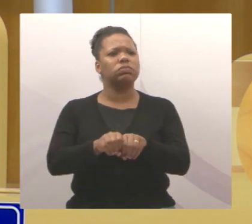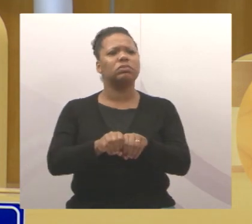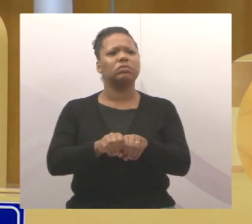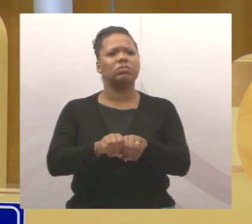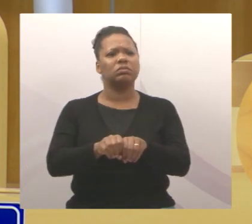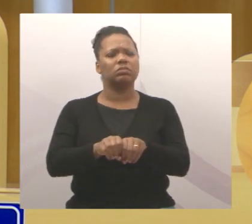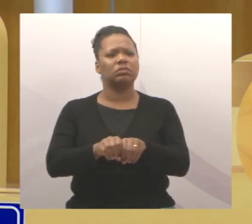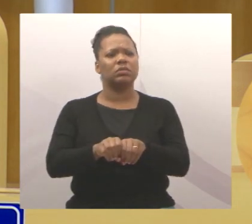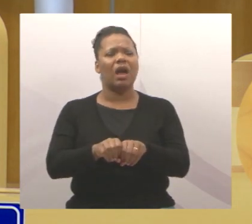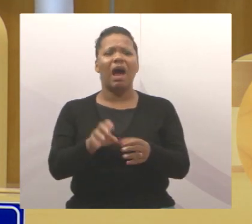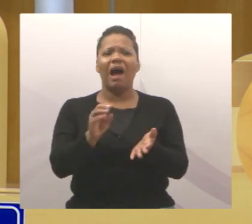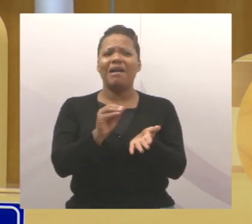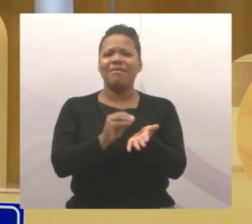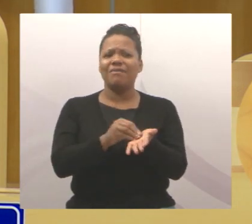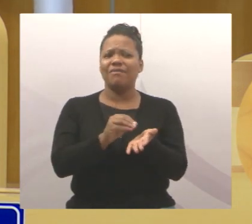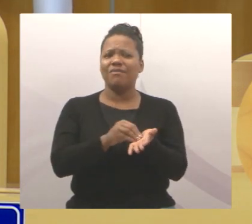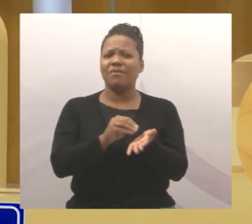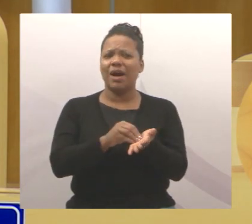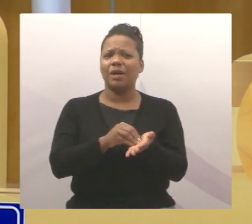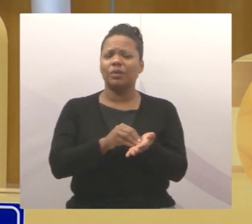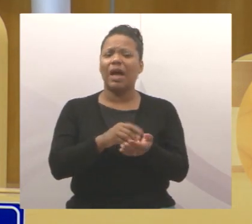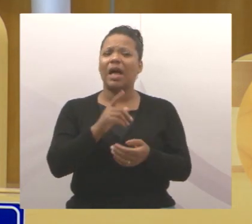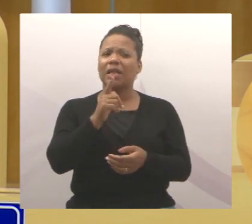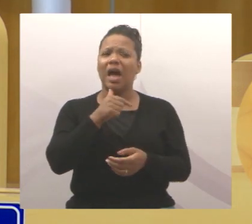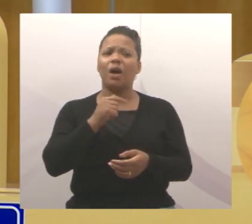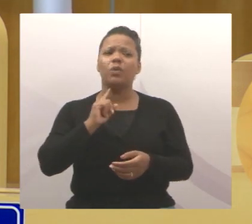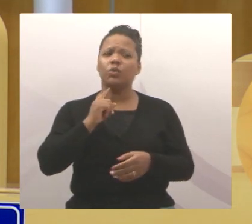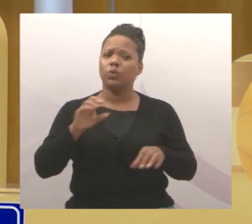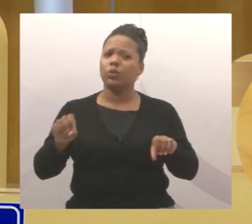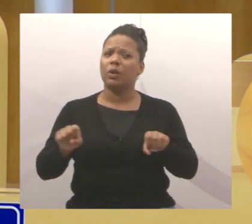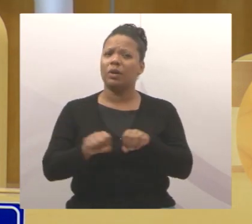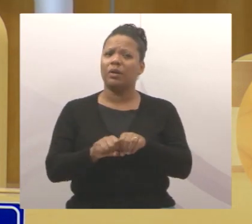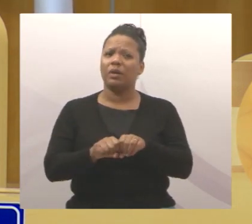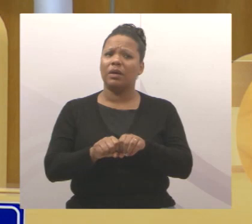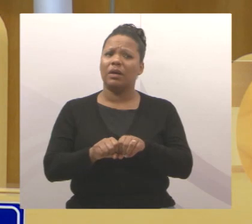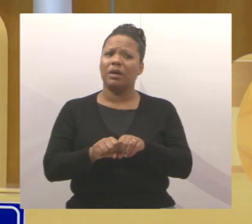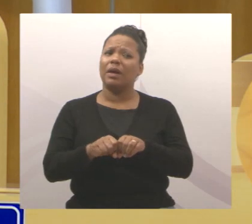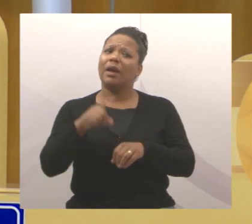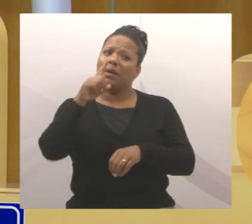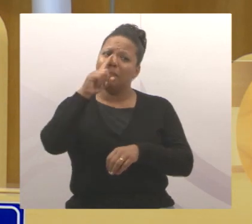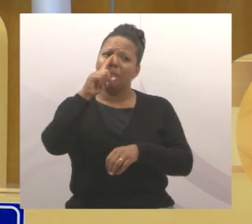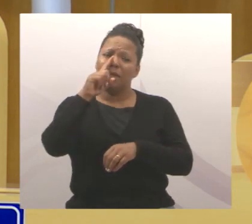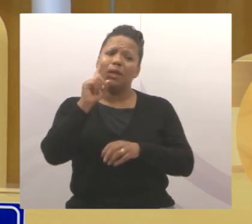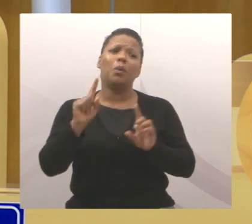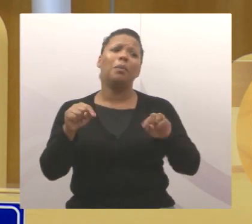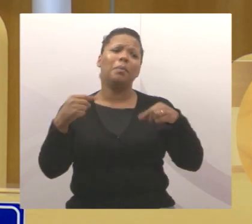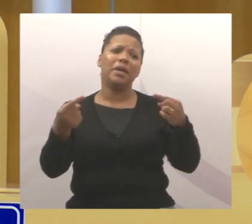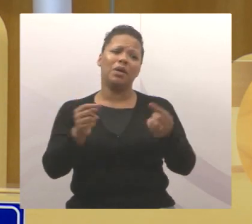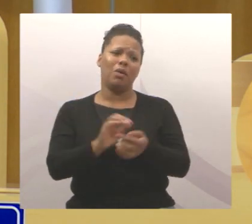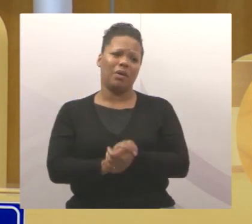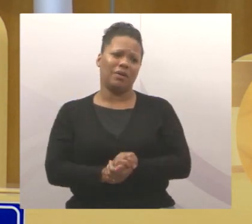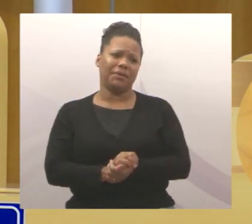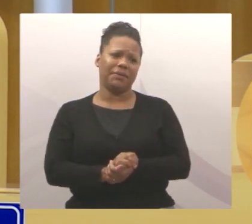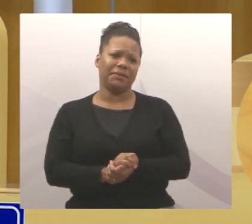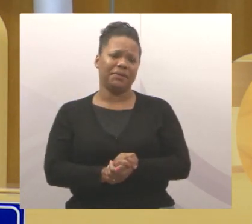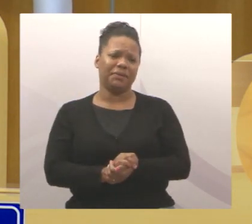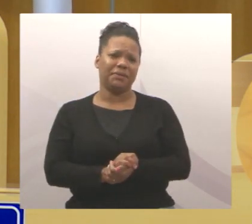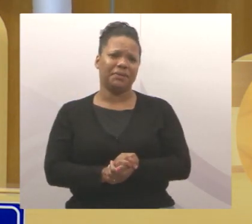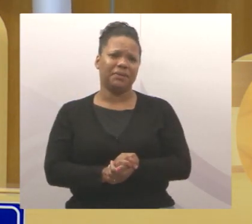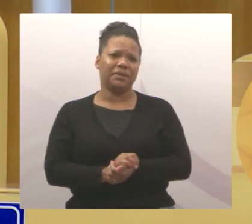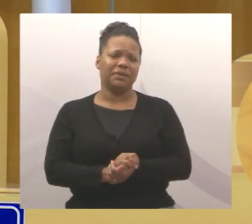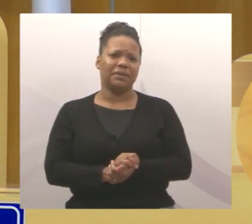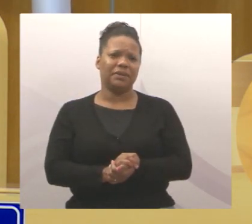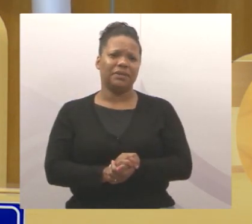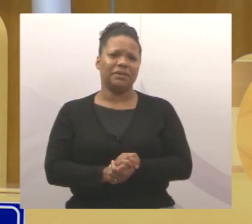que a falta da ligação de esgoto, é mais danoso do que a sua ligação.